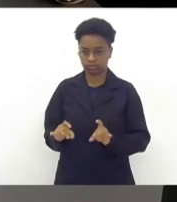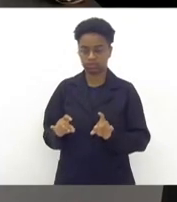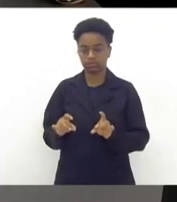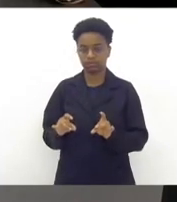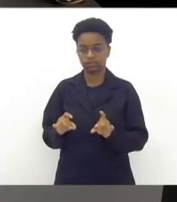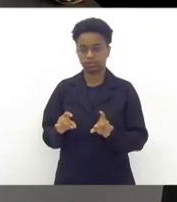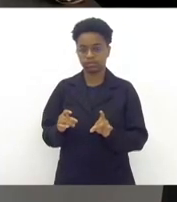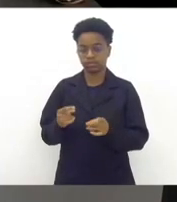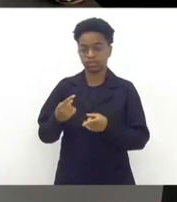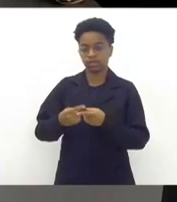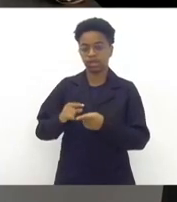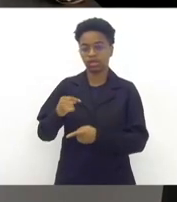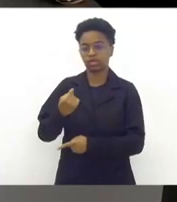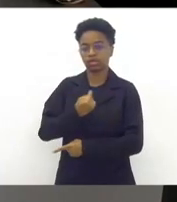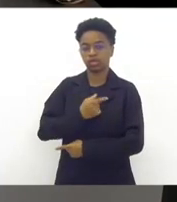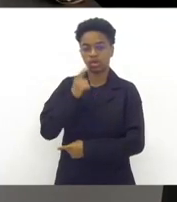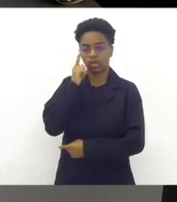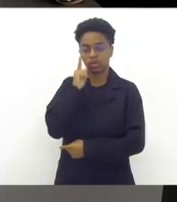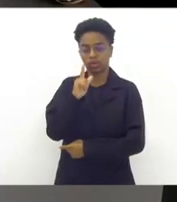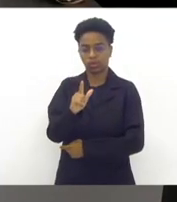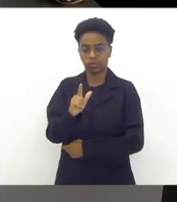que a gente possa conseguir